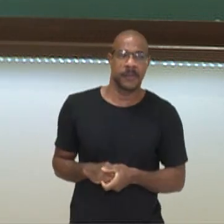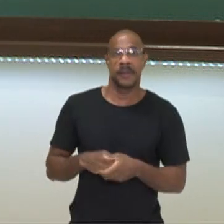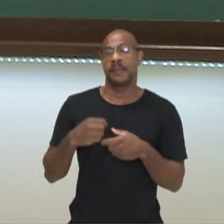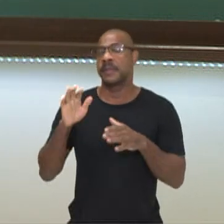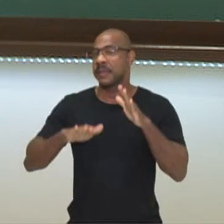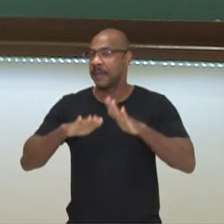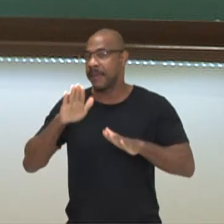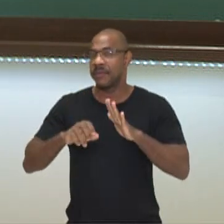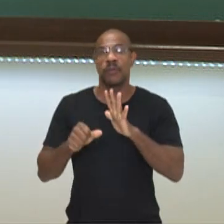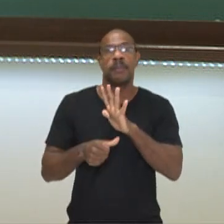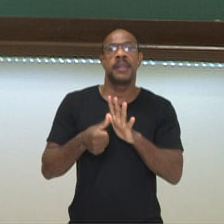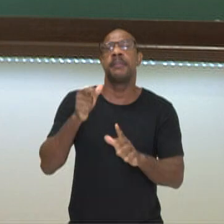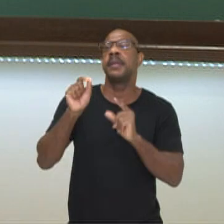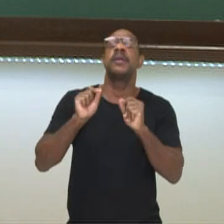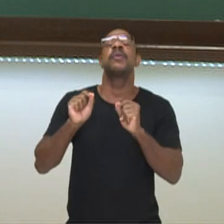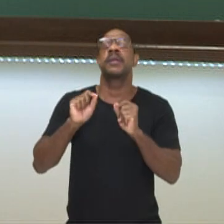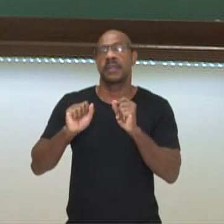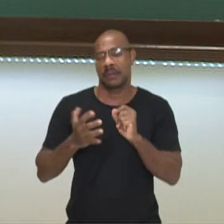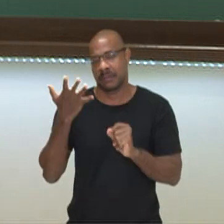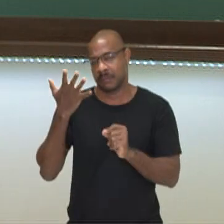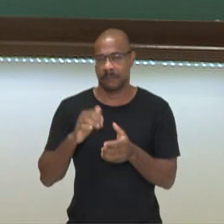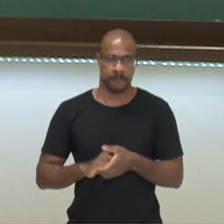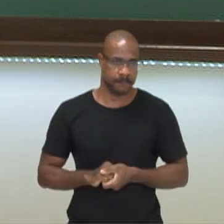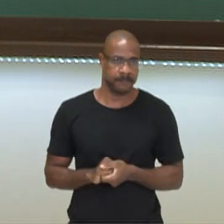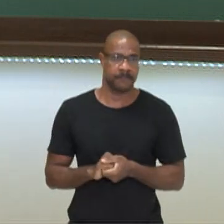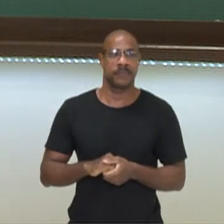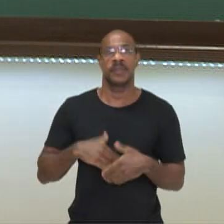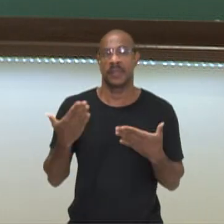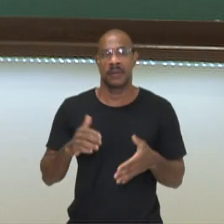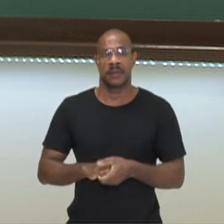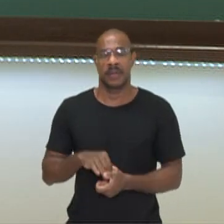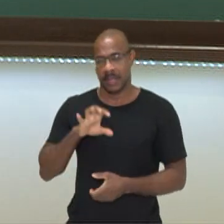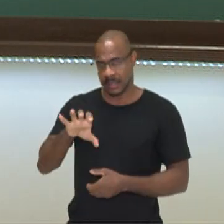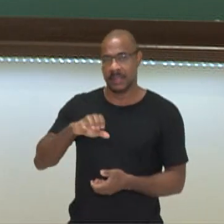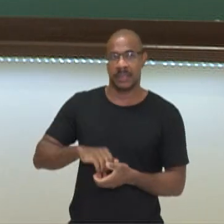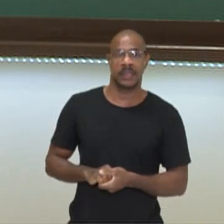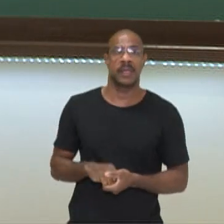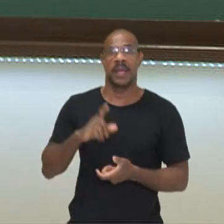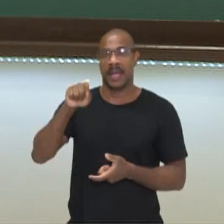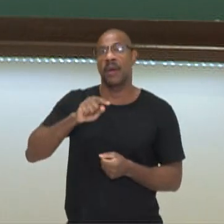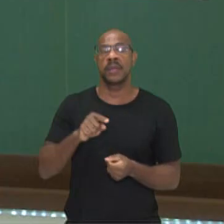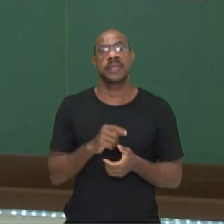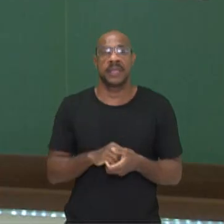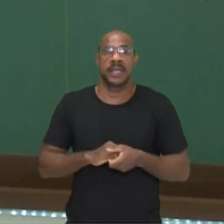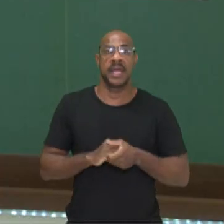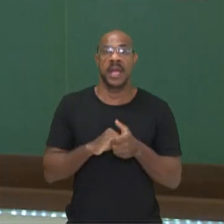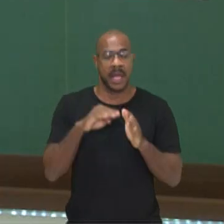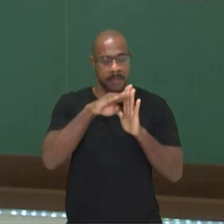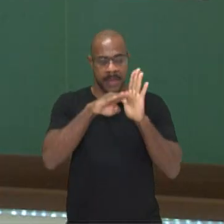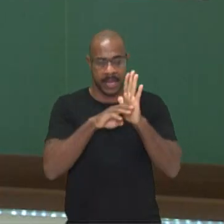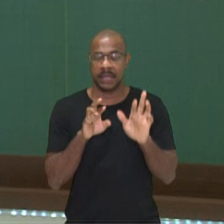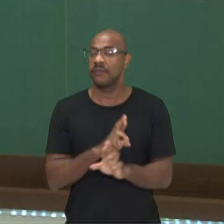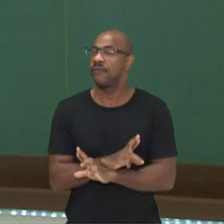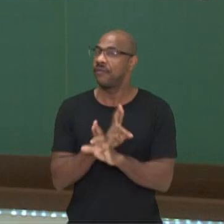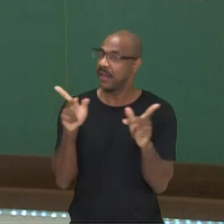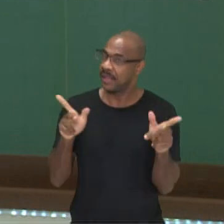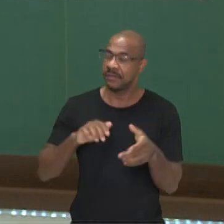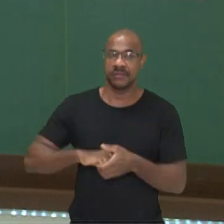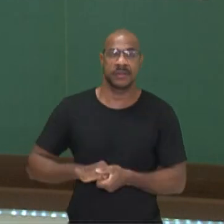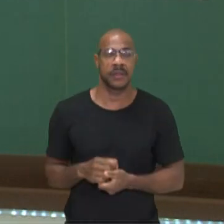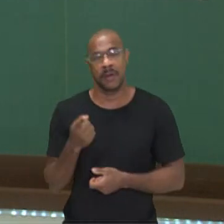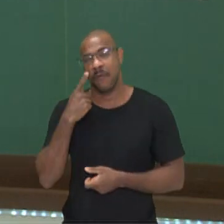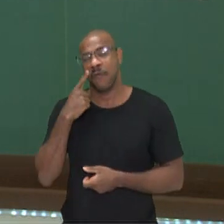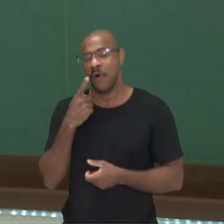conforme estiver ali o meu andar da resolução. Então, assim, são hierarquias diferentes que a professora falou, né?